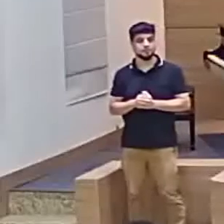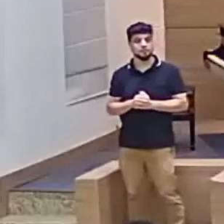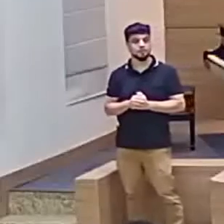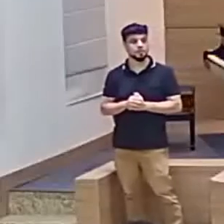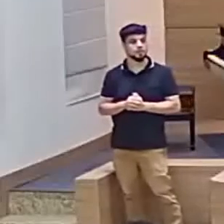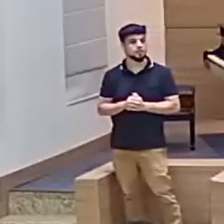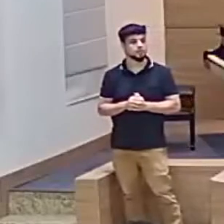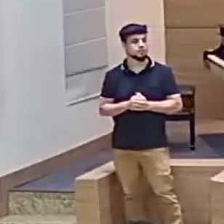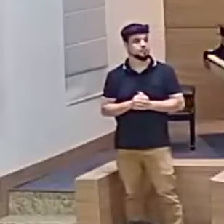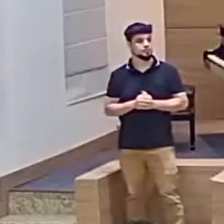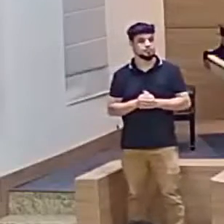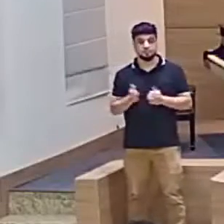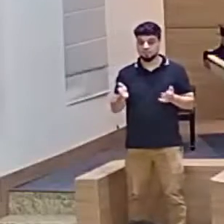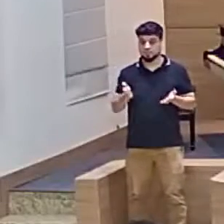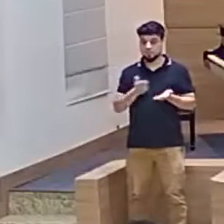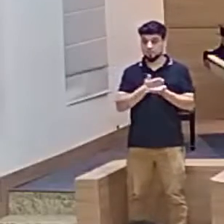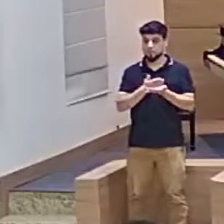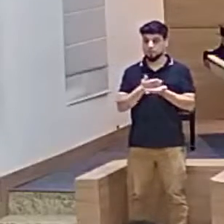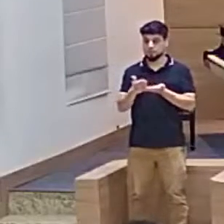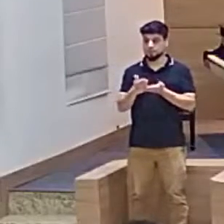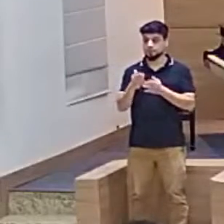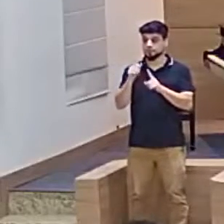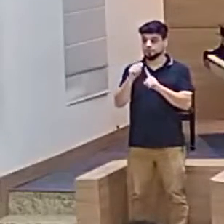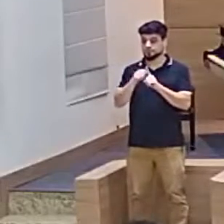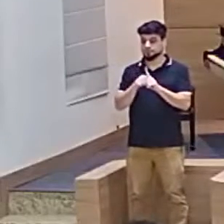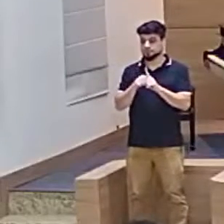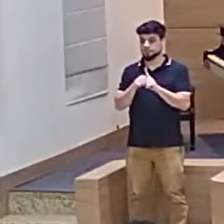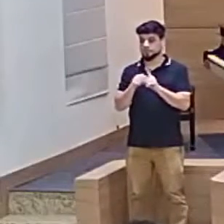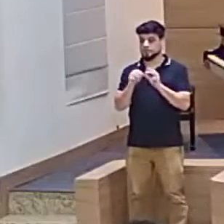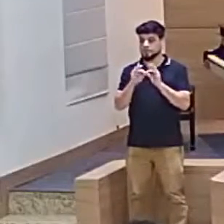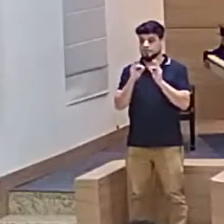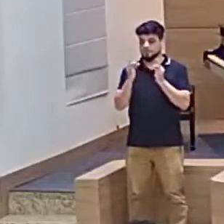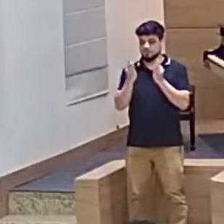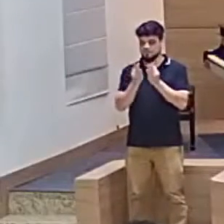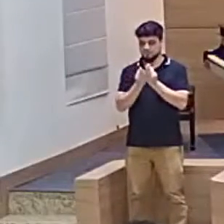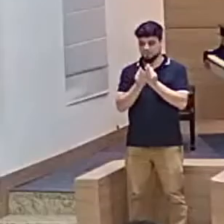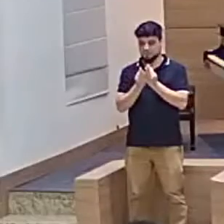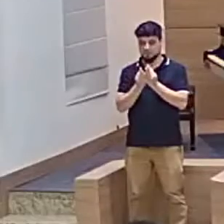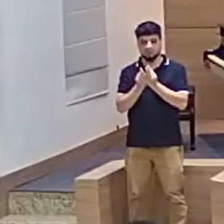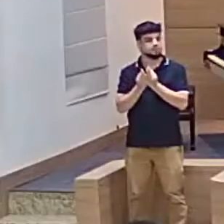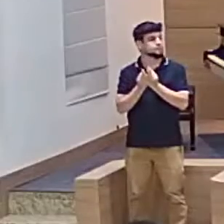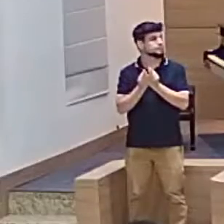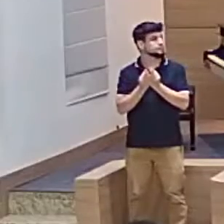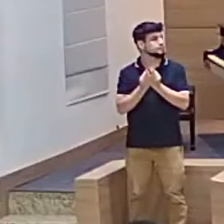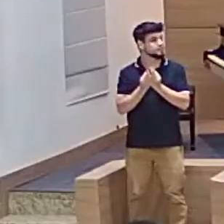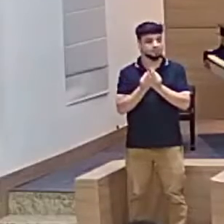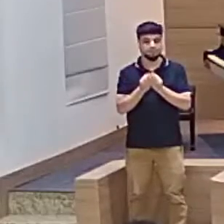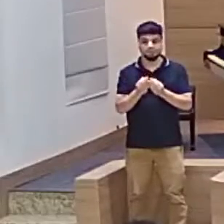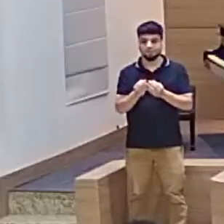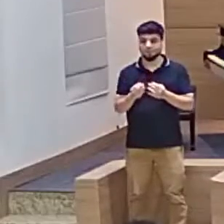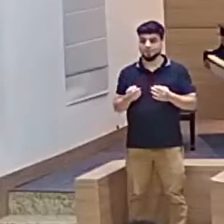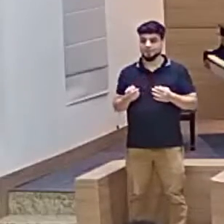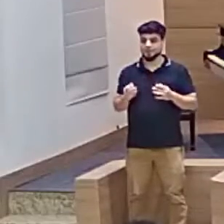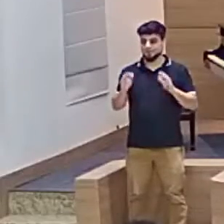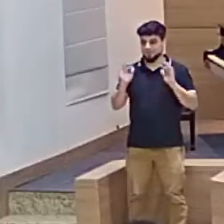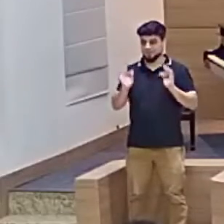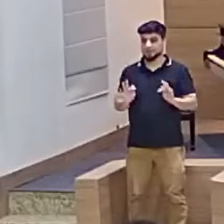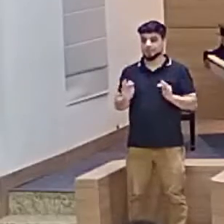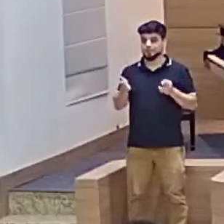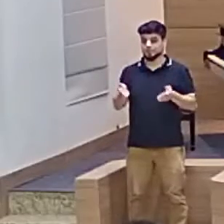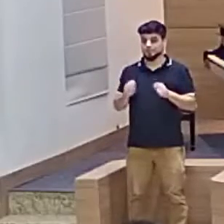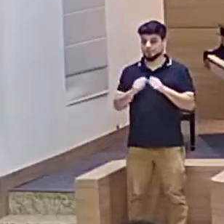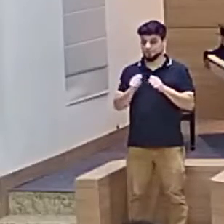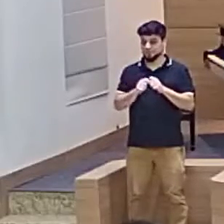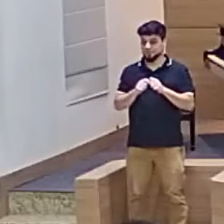e nós iniciamos um mês da família de maneira bastante alvissareiro e hoje faremos algo que gostamos muito